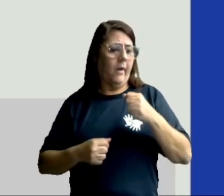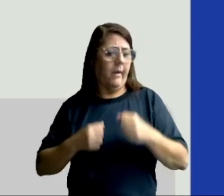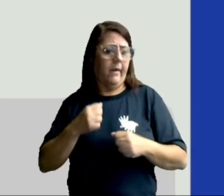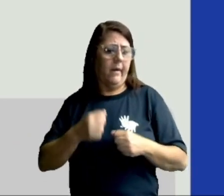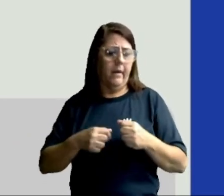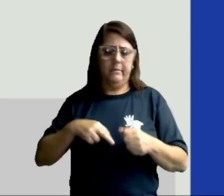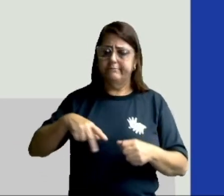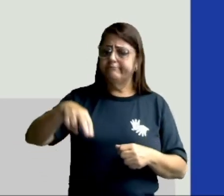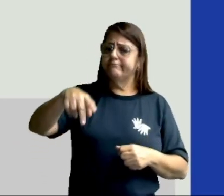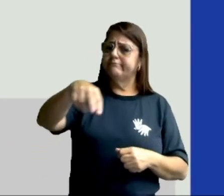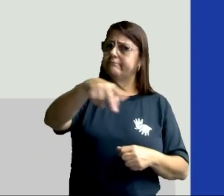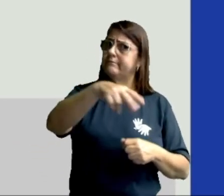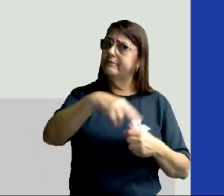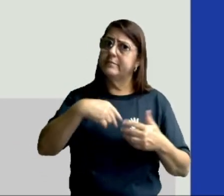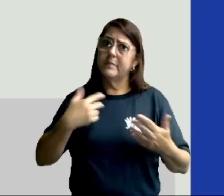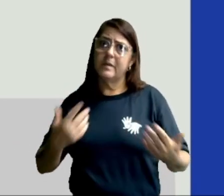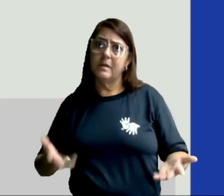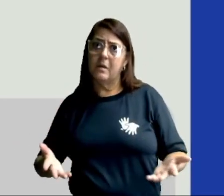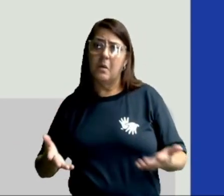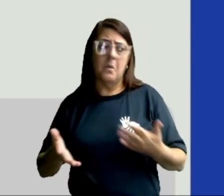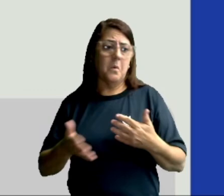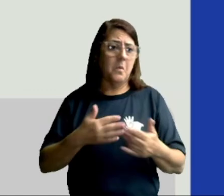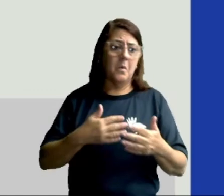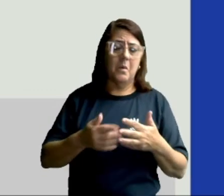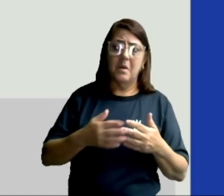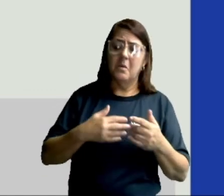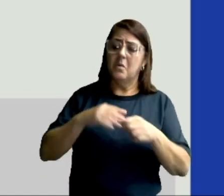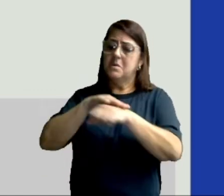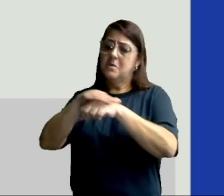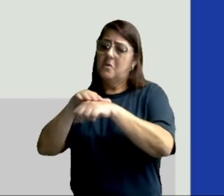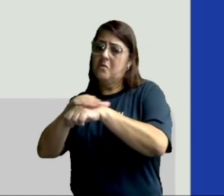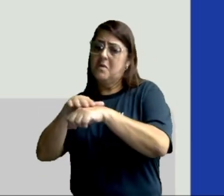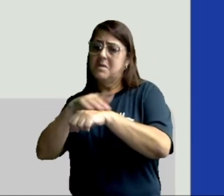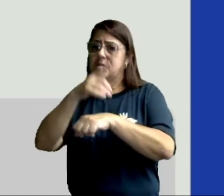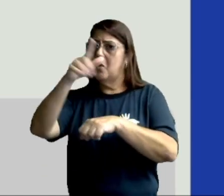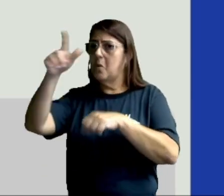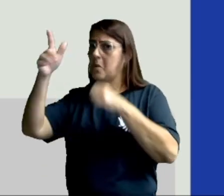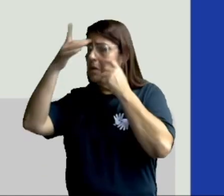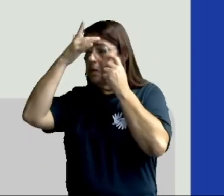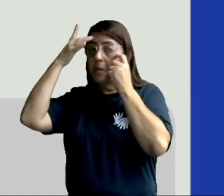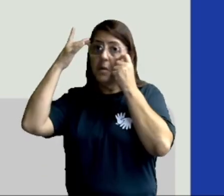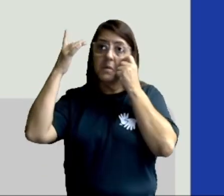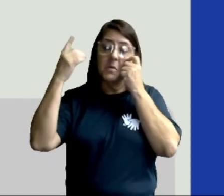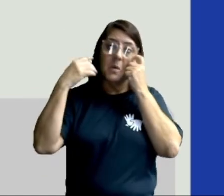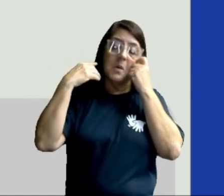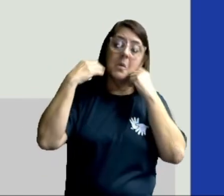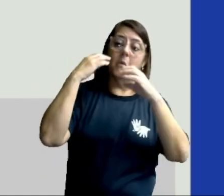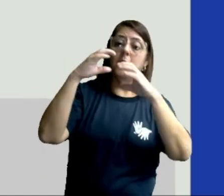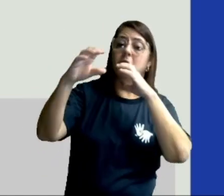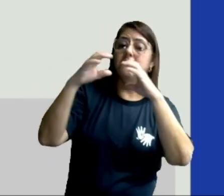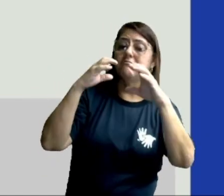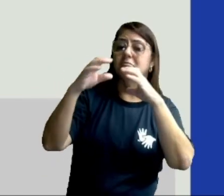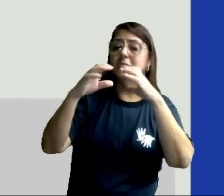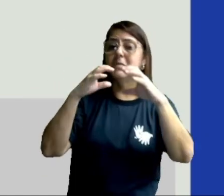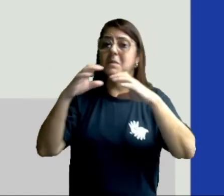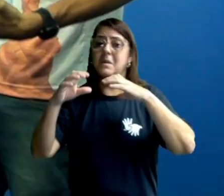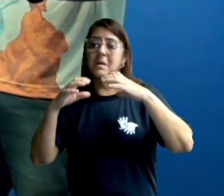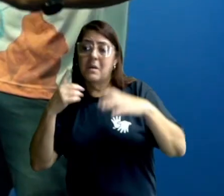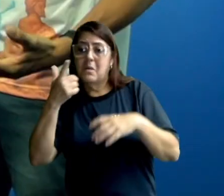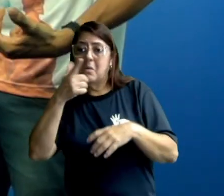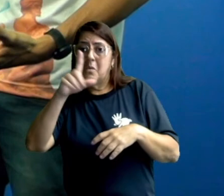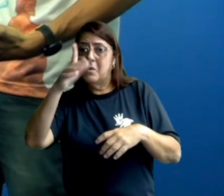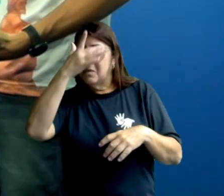uma caminhada ou até mesmo conversar com outras pessoas, ter uma relação social com outras